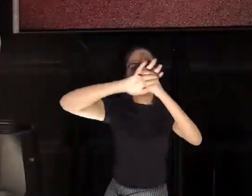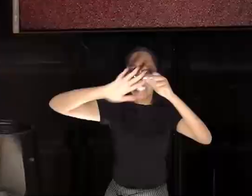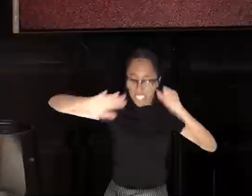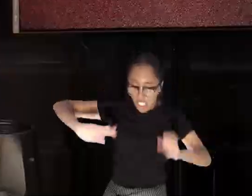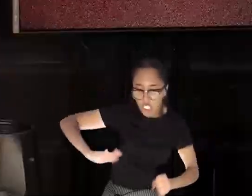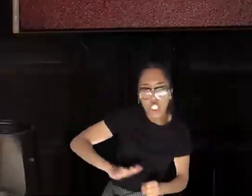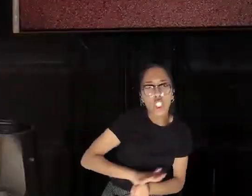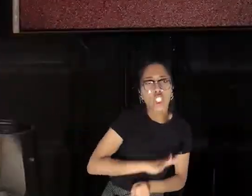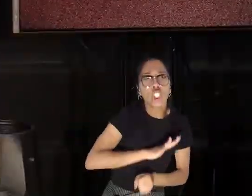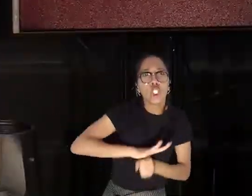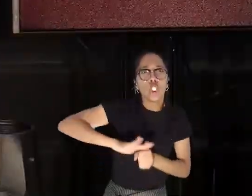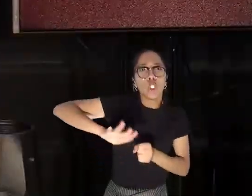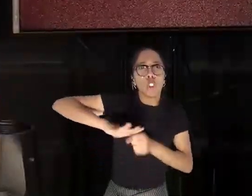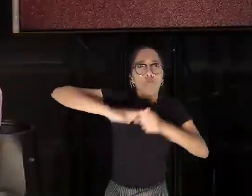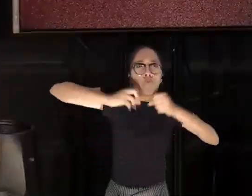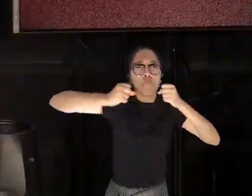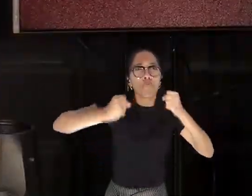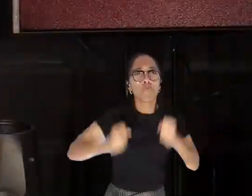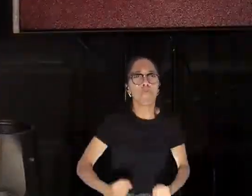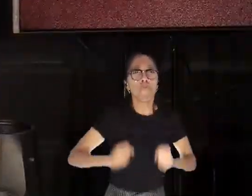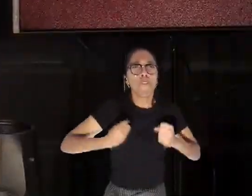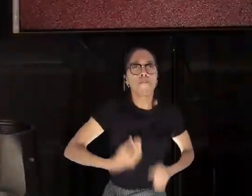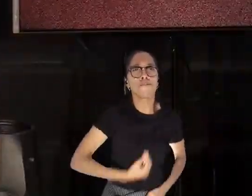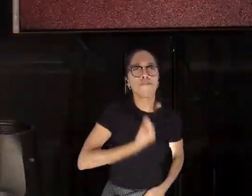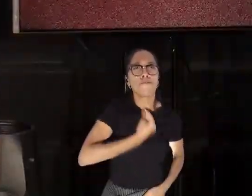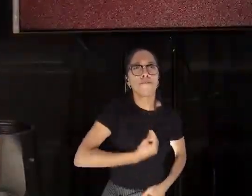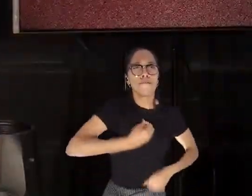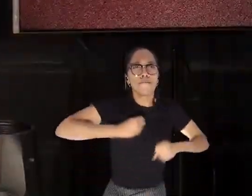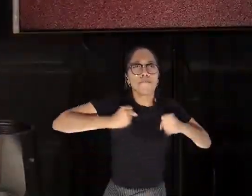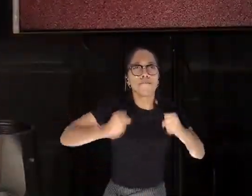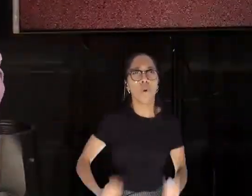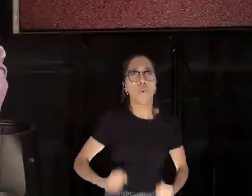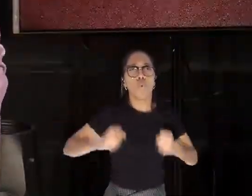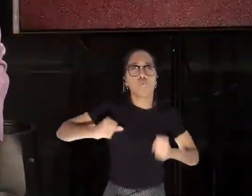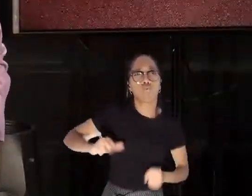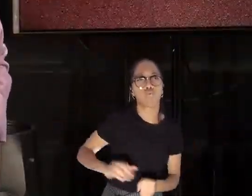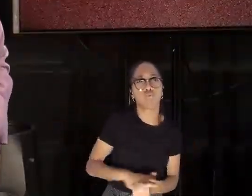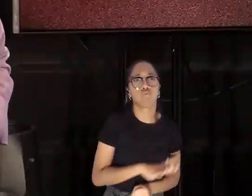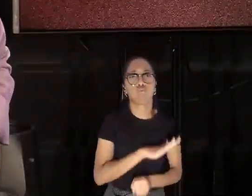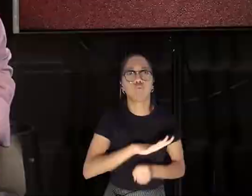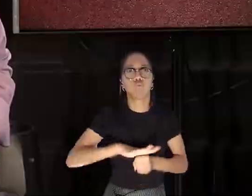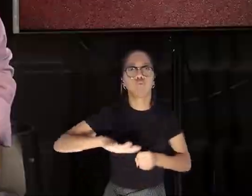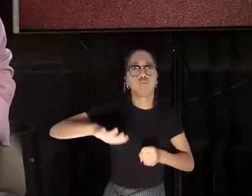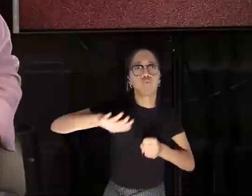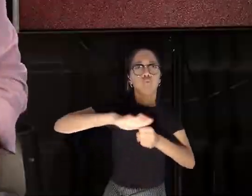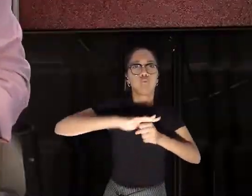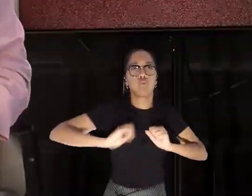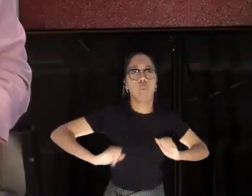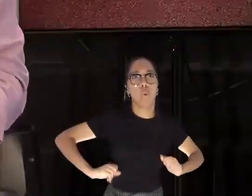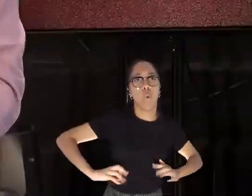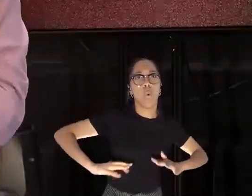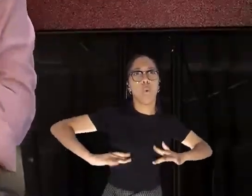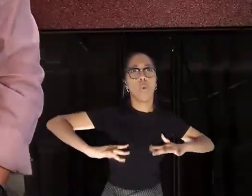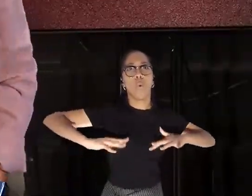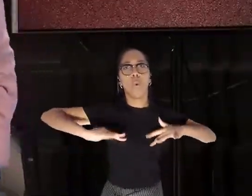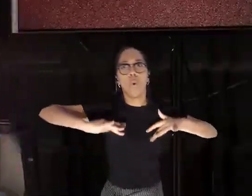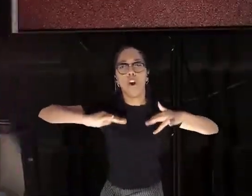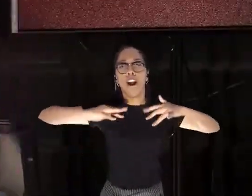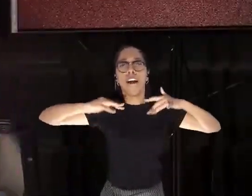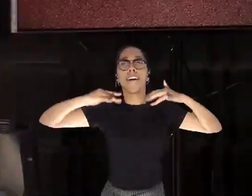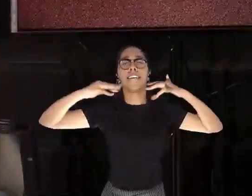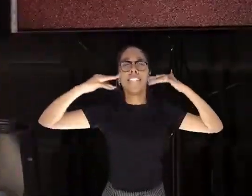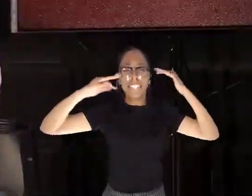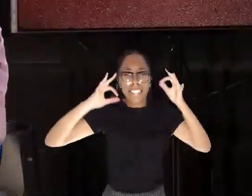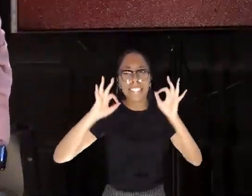fonte inesgotável de vida eterna, até o dia do arrebatamento, até o dia que Jesus aparecer